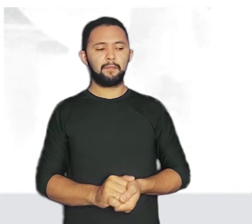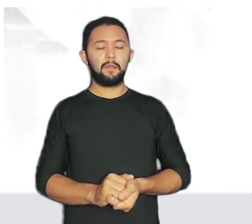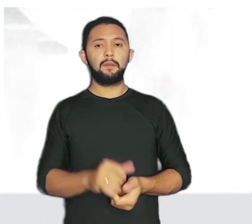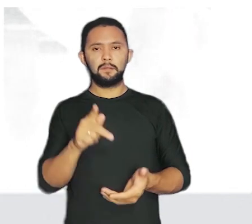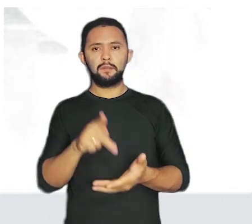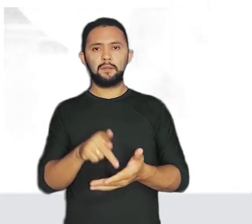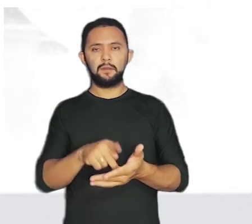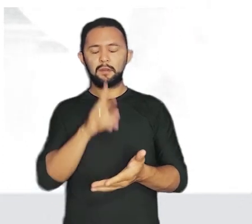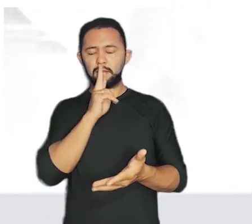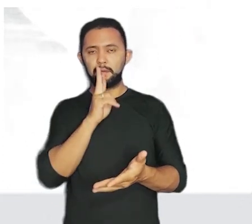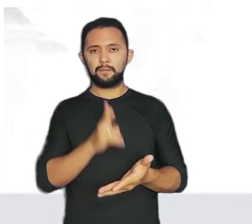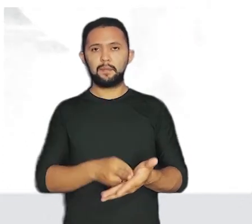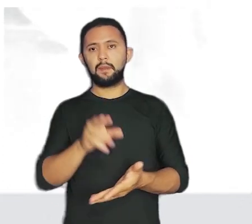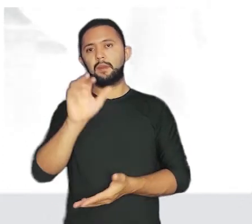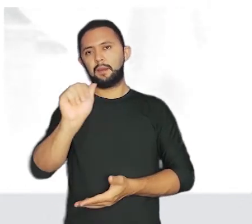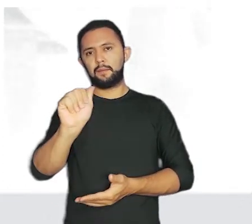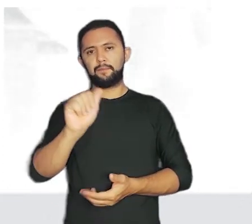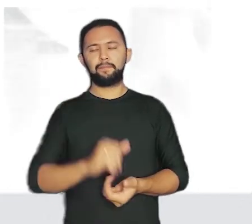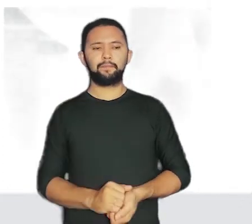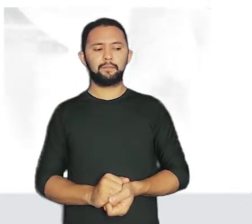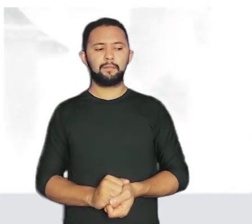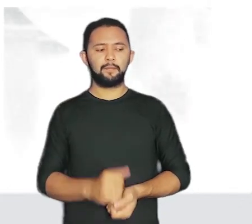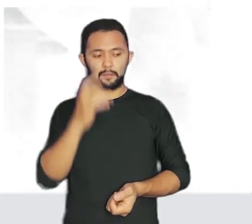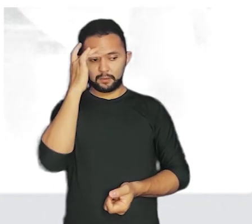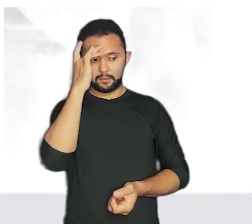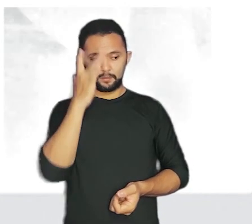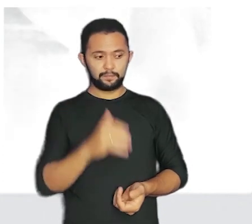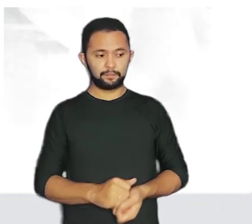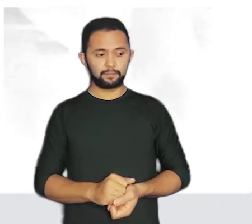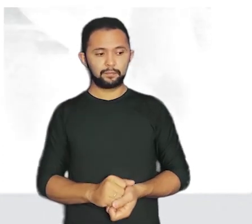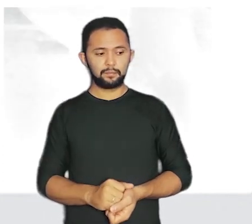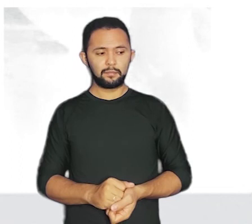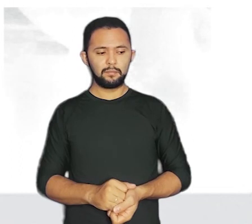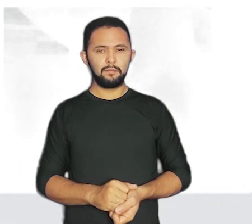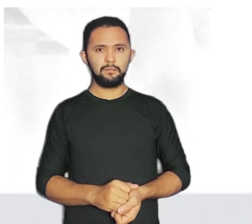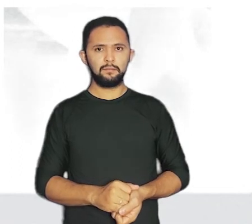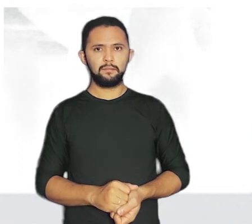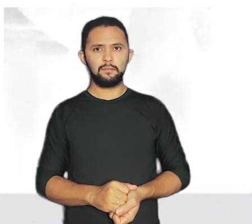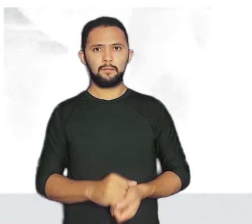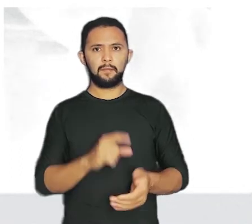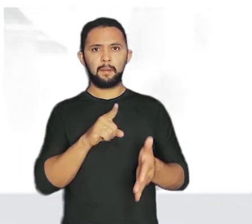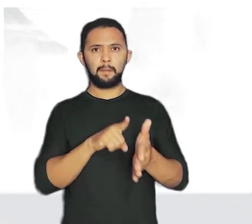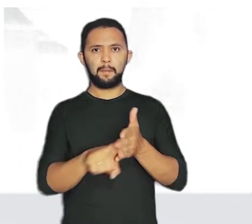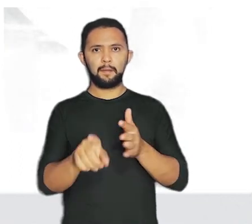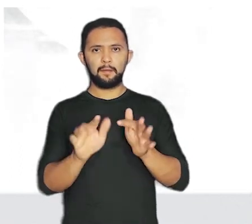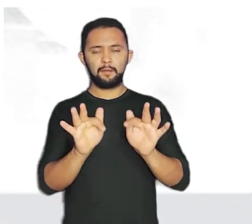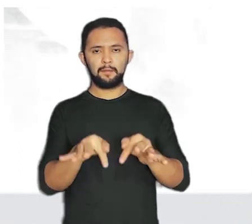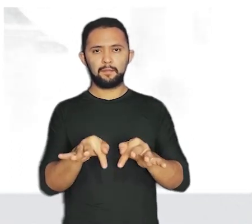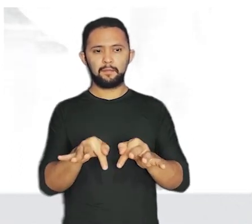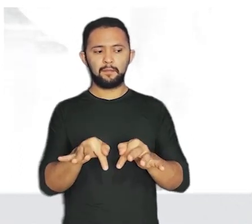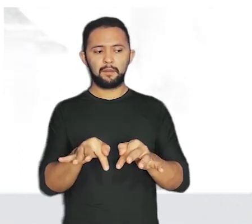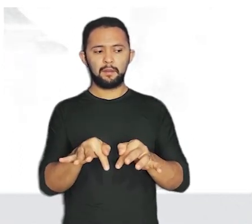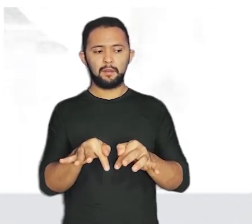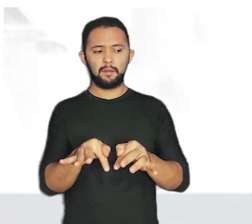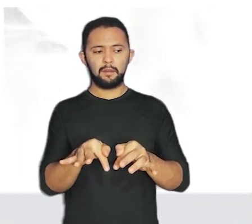aí da questão 9, é a letra A. Bem facinho, né? Esse tipo de questão aí. E a nossa última aqui, para encerrar, leia a